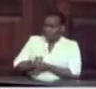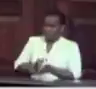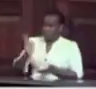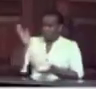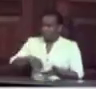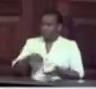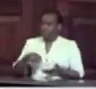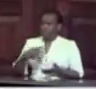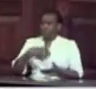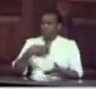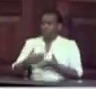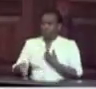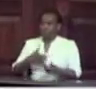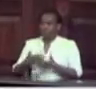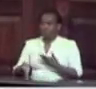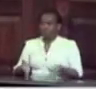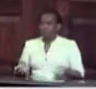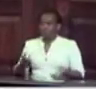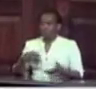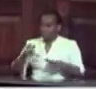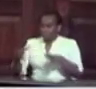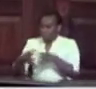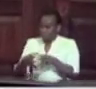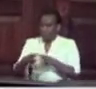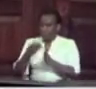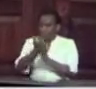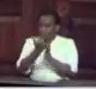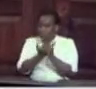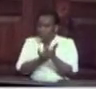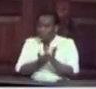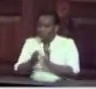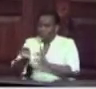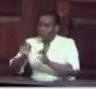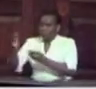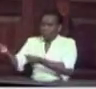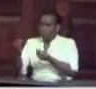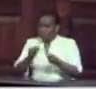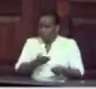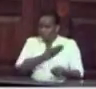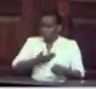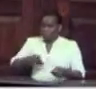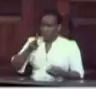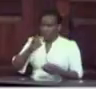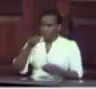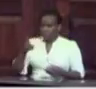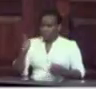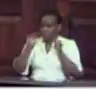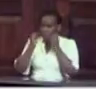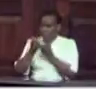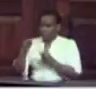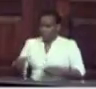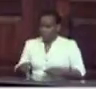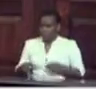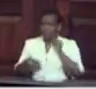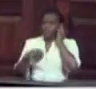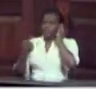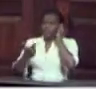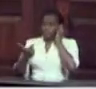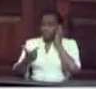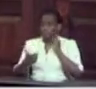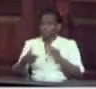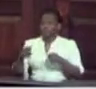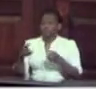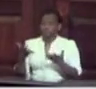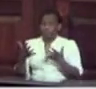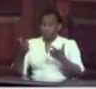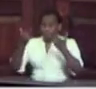da insensibilidade desse conjunto de medidas encaminhado pelo governador Pezão à Assembleia Legislativa. Segundo lugar, eu queria